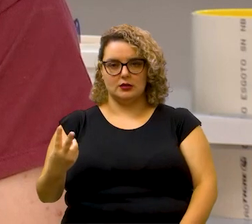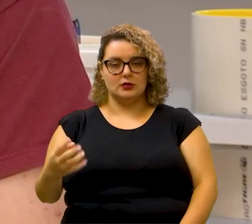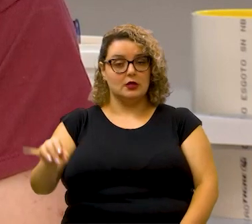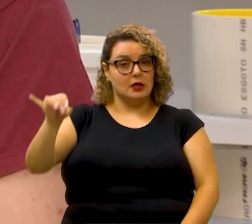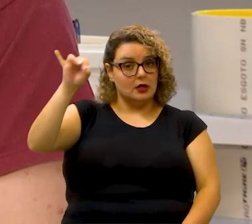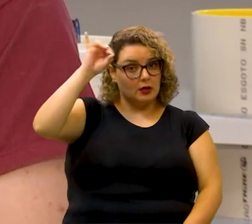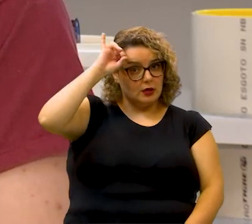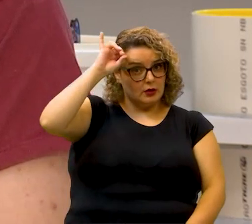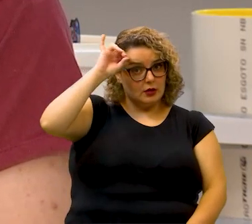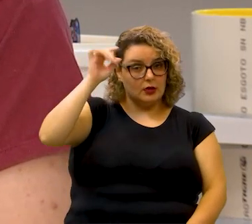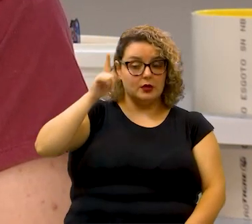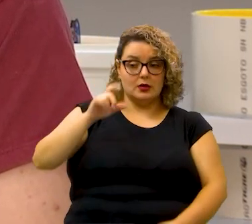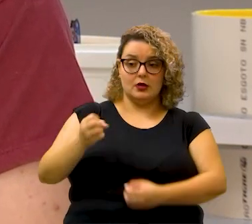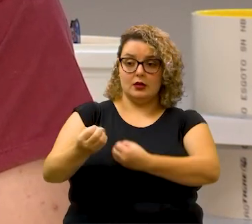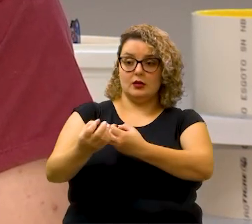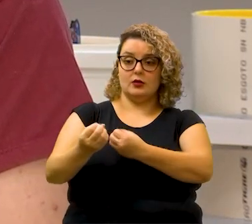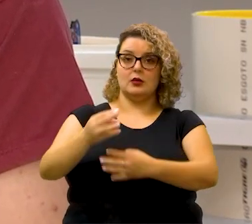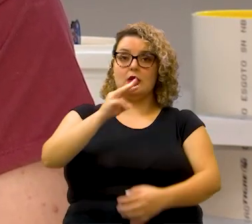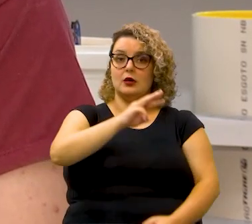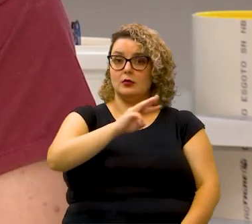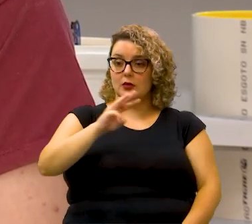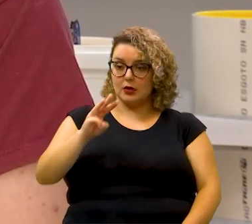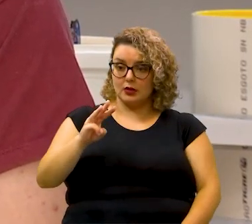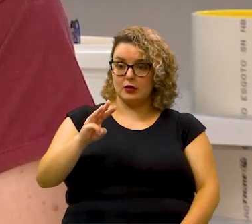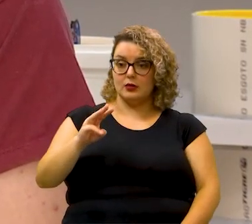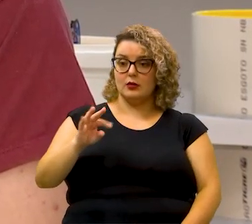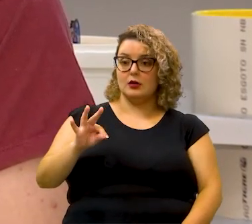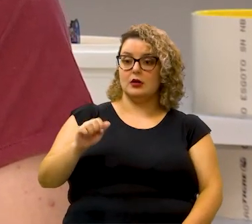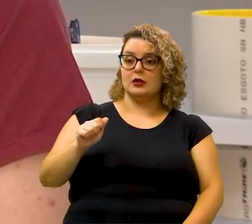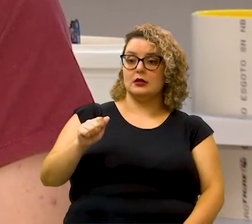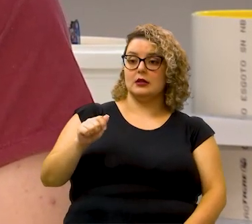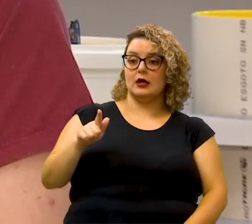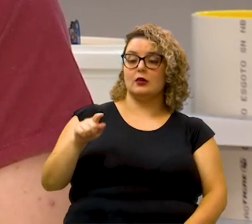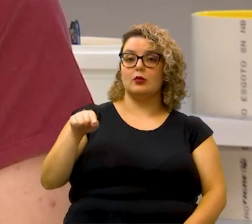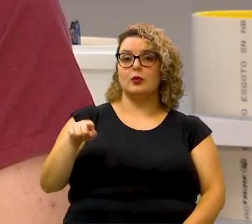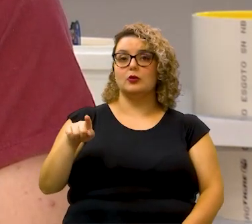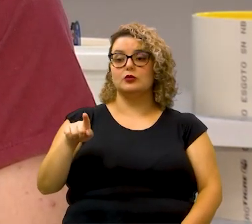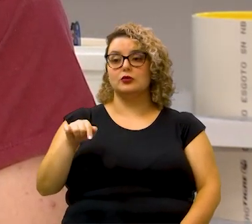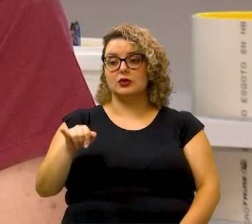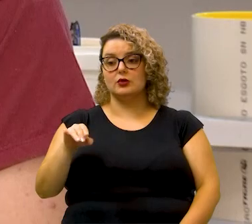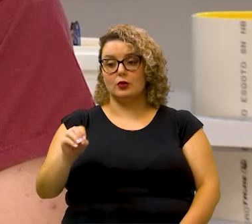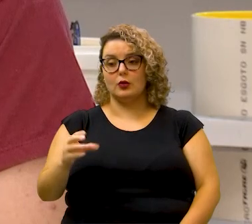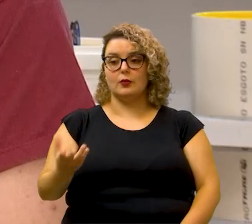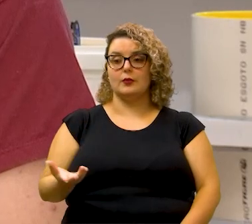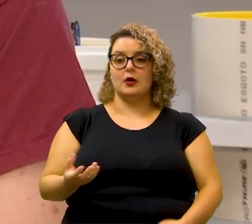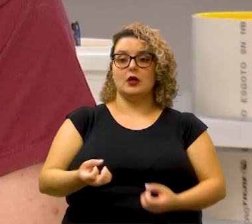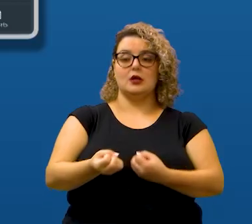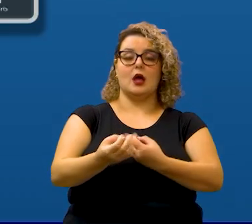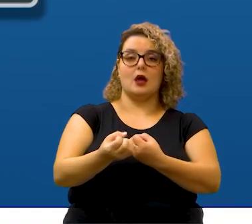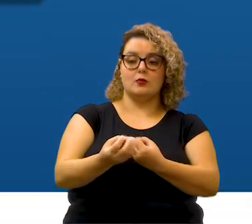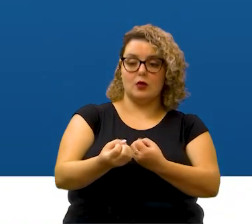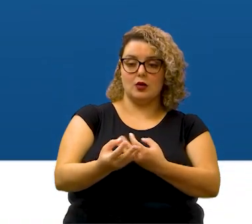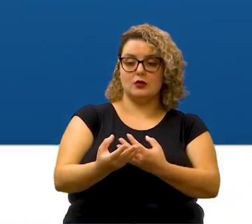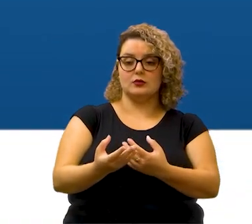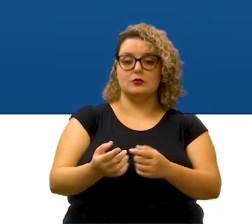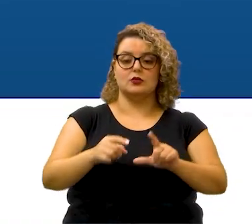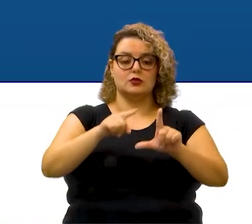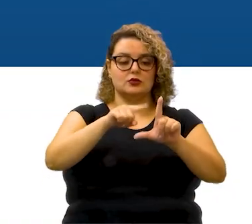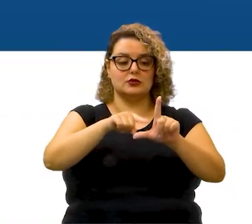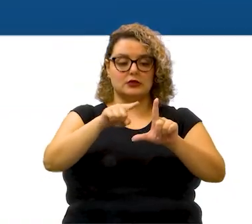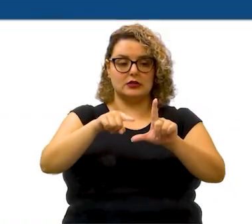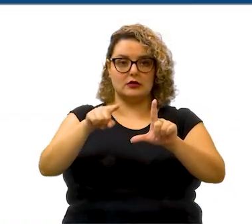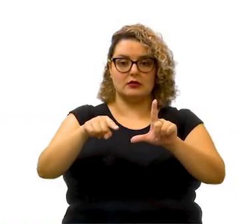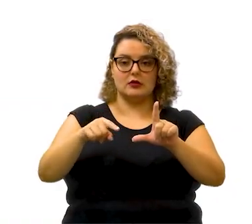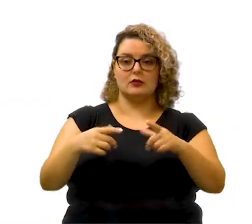ao Wi-Fi a gente consegue mandar esses dados para um site chamado tago.io e neles a gente mostra esses dados por forma